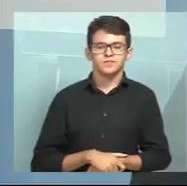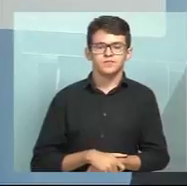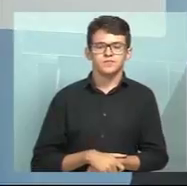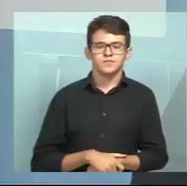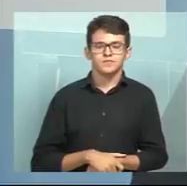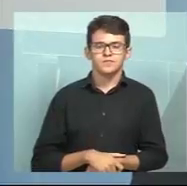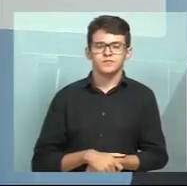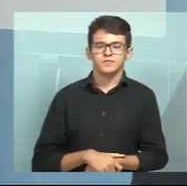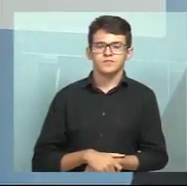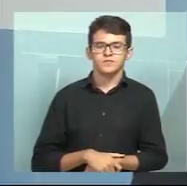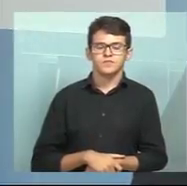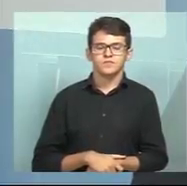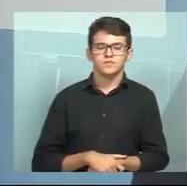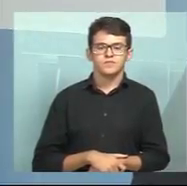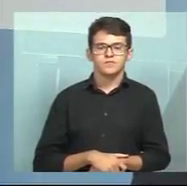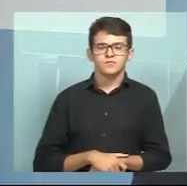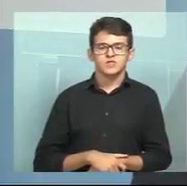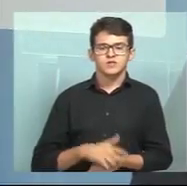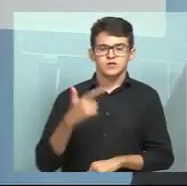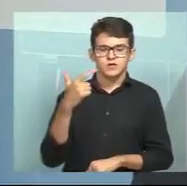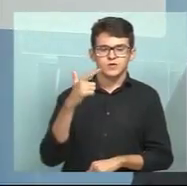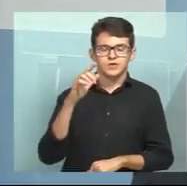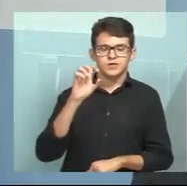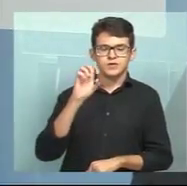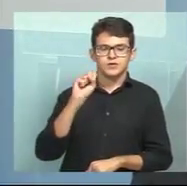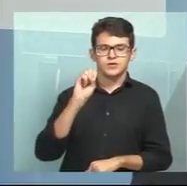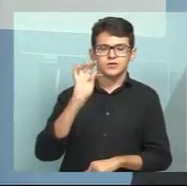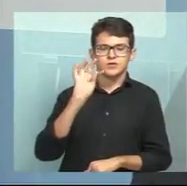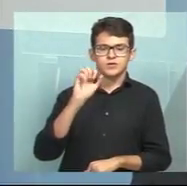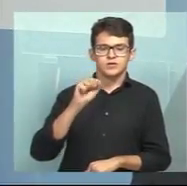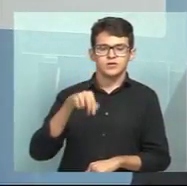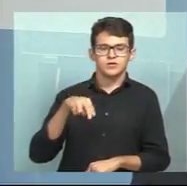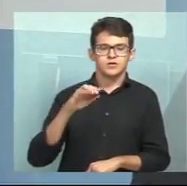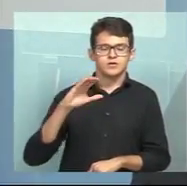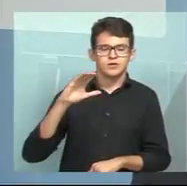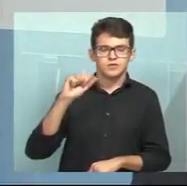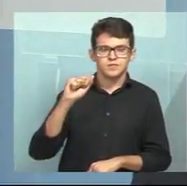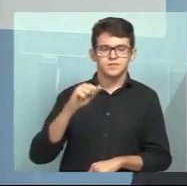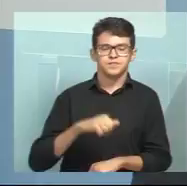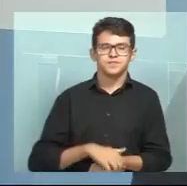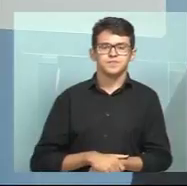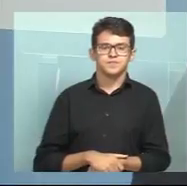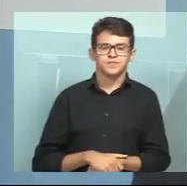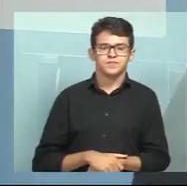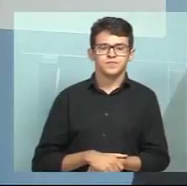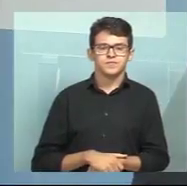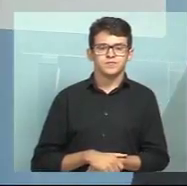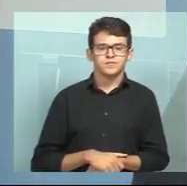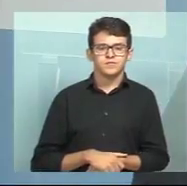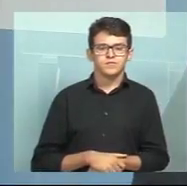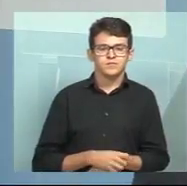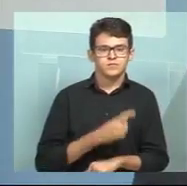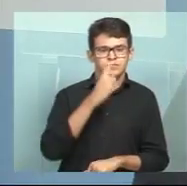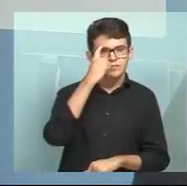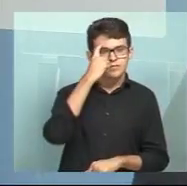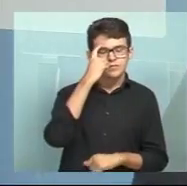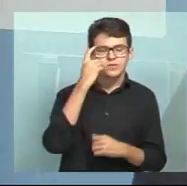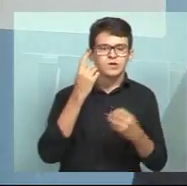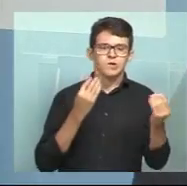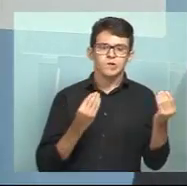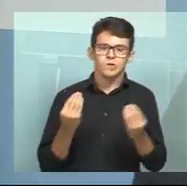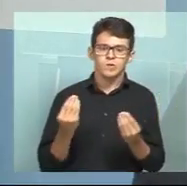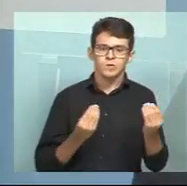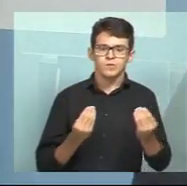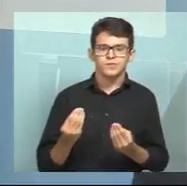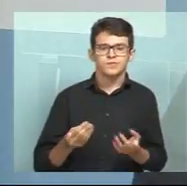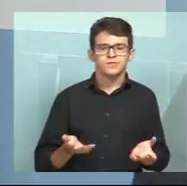né? A discussão da segunda instância, a pedido do Gilmar Mendes. Tá vendo aí, Luiz, como é que funcionam as coisas? Aí volta o transitado de julgado, e